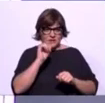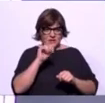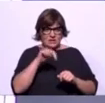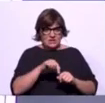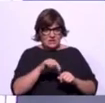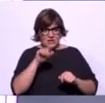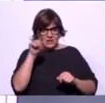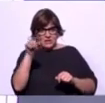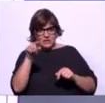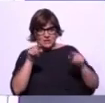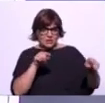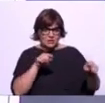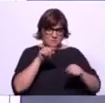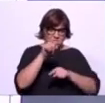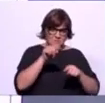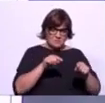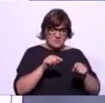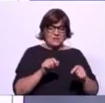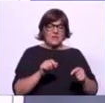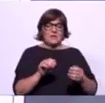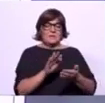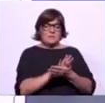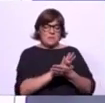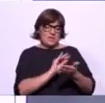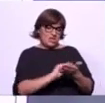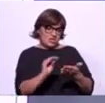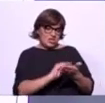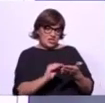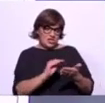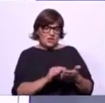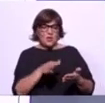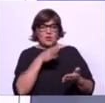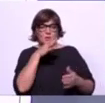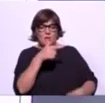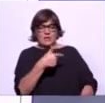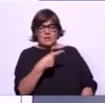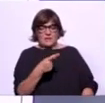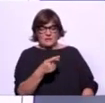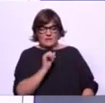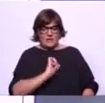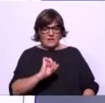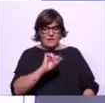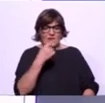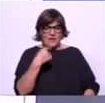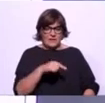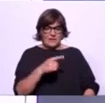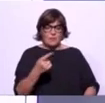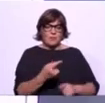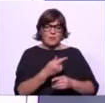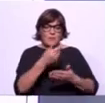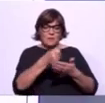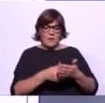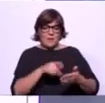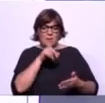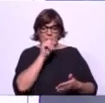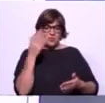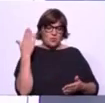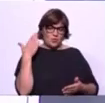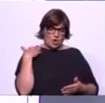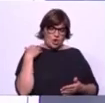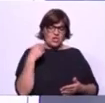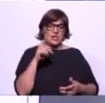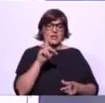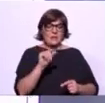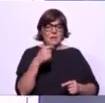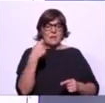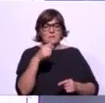ali, seja na imprensa escrita, seja em comentários televisivos, sobre os palmarés de Jorge Nuno Pinto da Costa e, neste caso, Luís Filipe